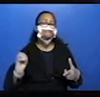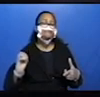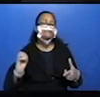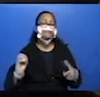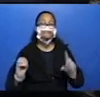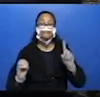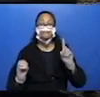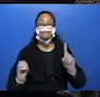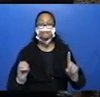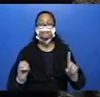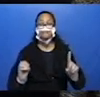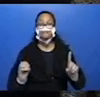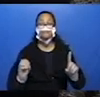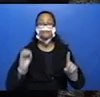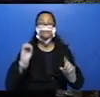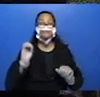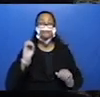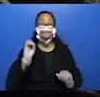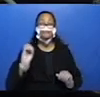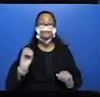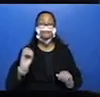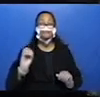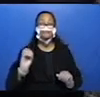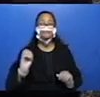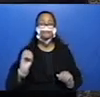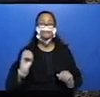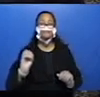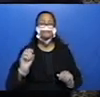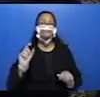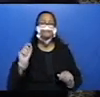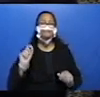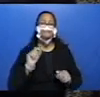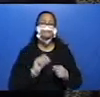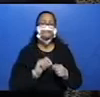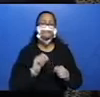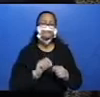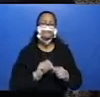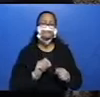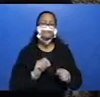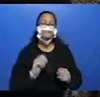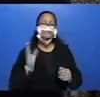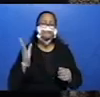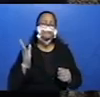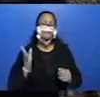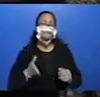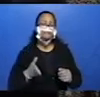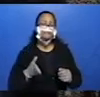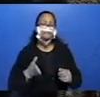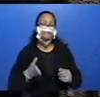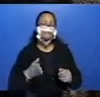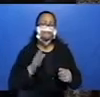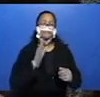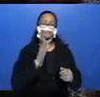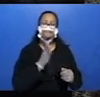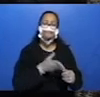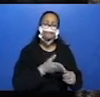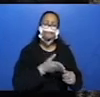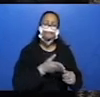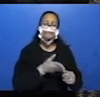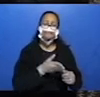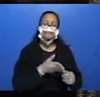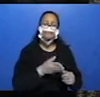O que que eu faço com o meu dividendo? Eu corto um zero aqui e corto um zero lá.